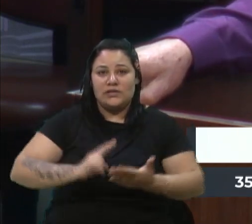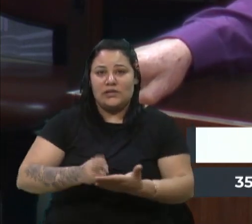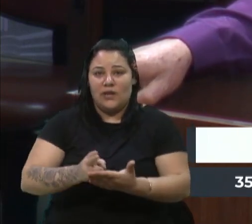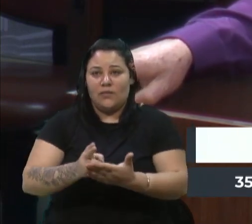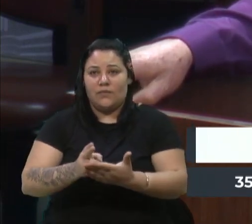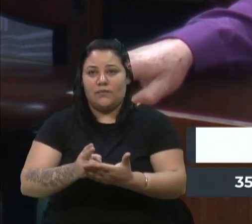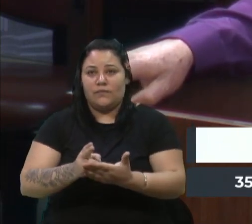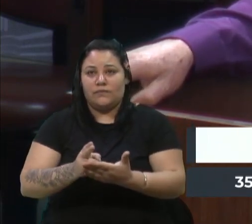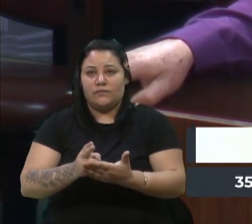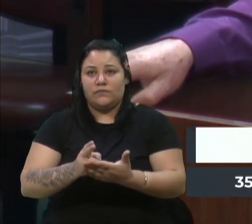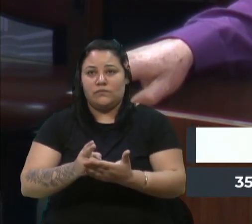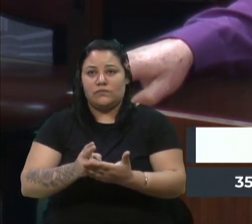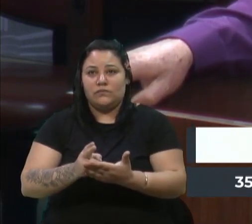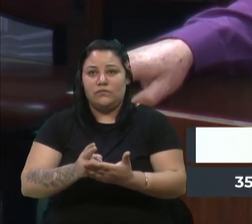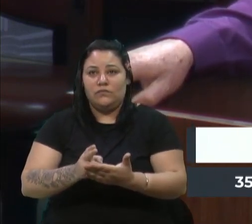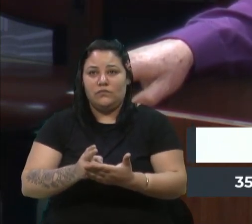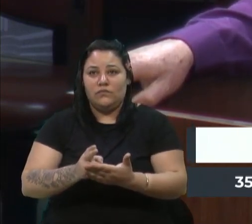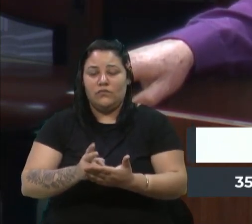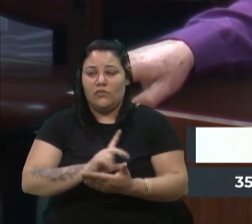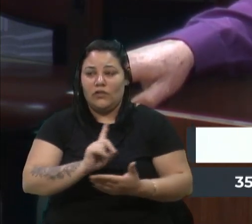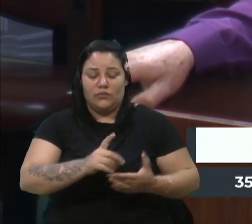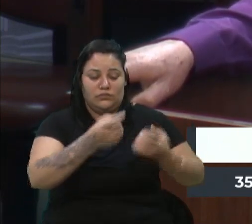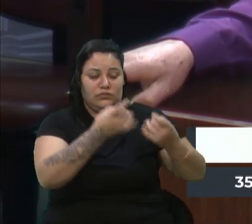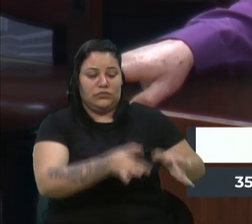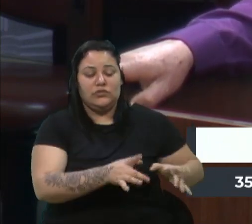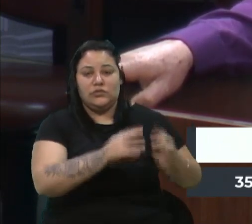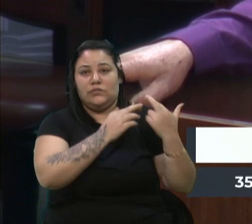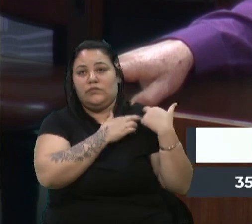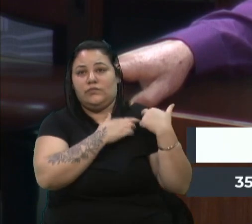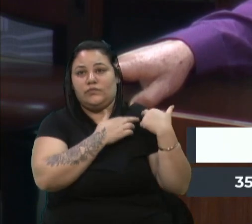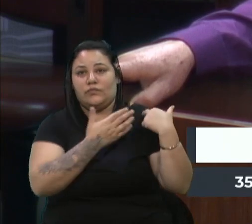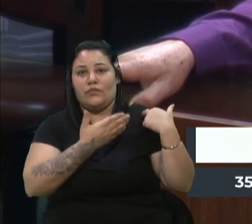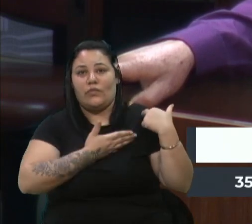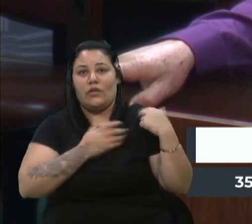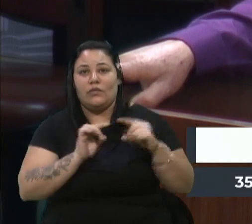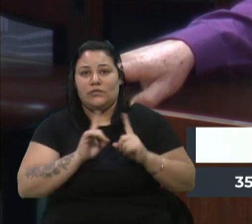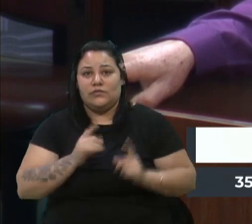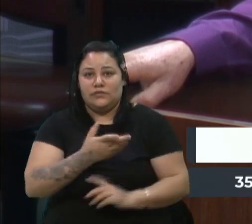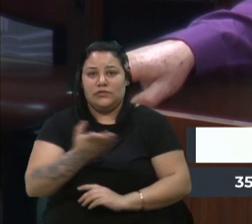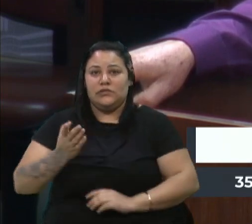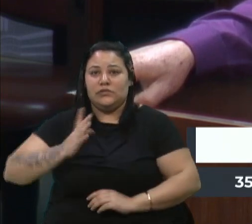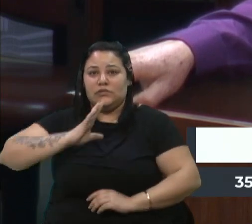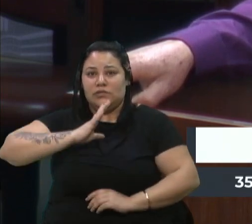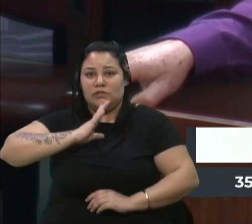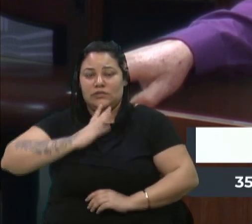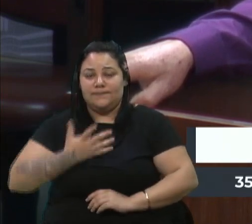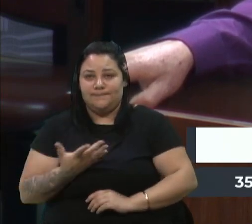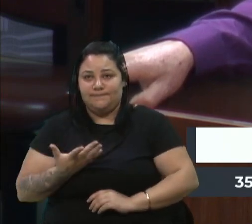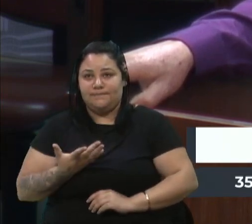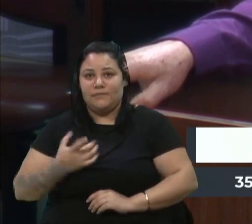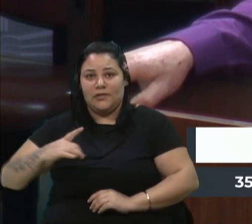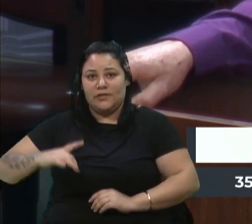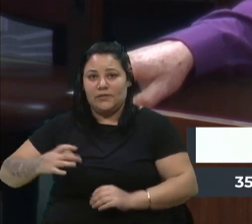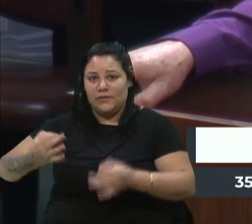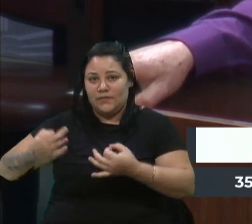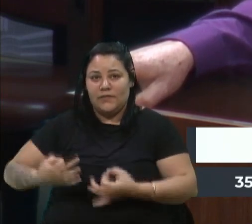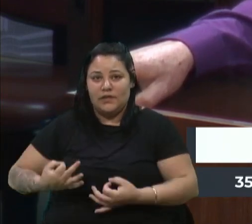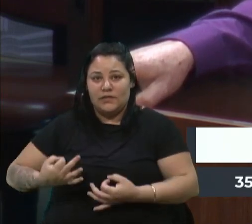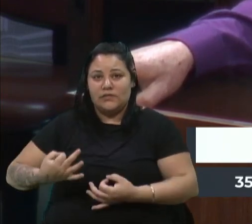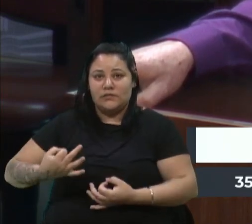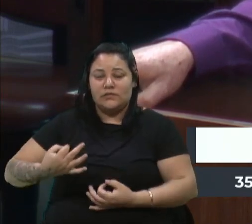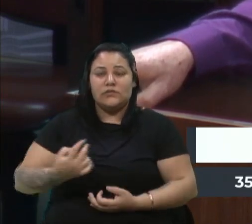produção. Não estou jogando a responsabilidade para o amigo, hein? Mas o senhor conhece. Eu tenho certeza que nós podemos